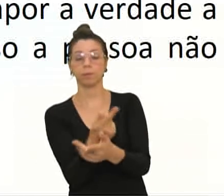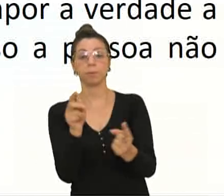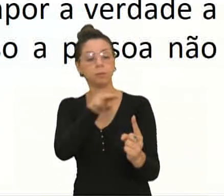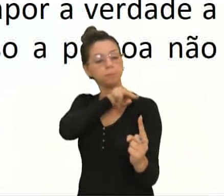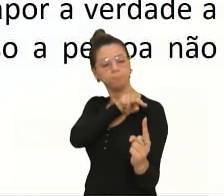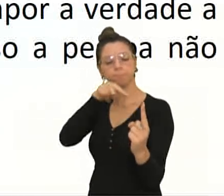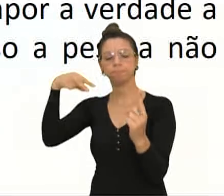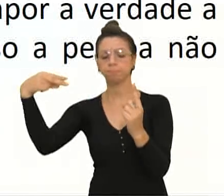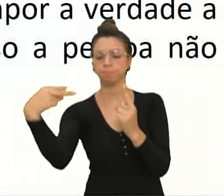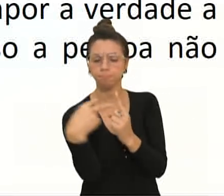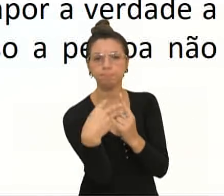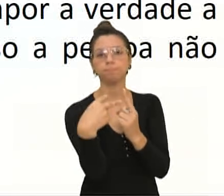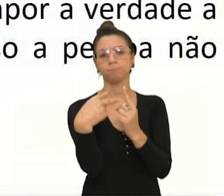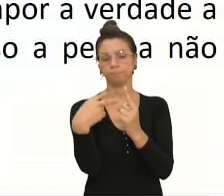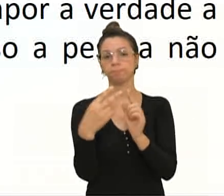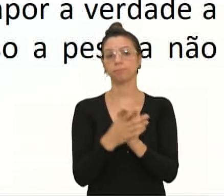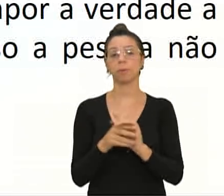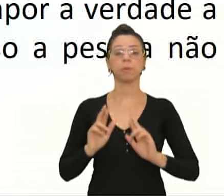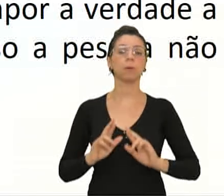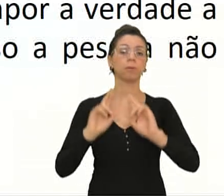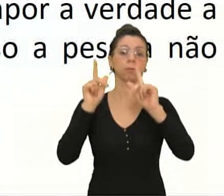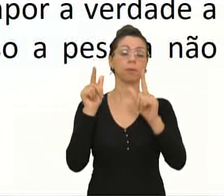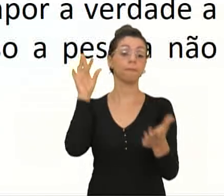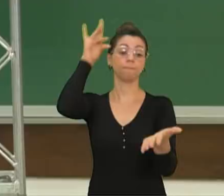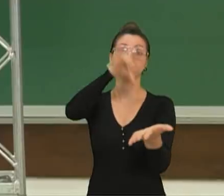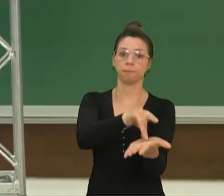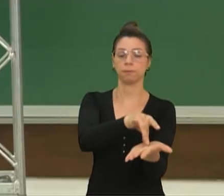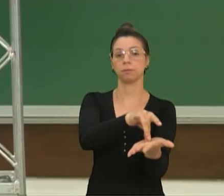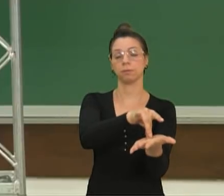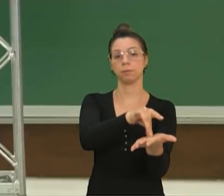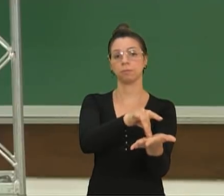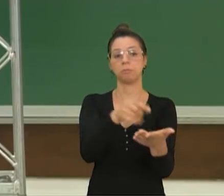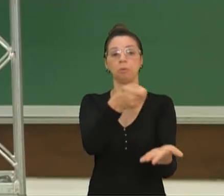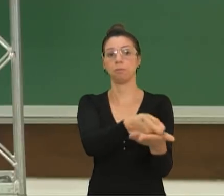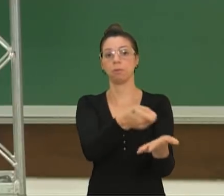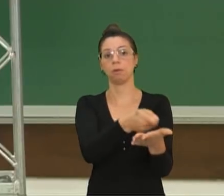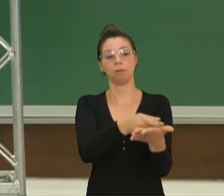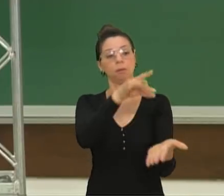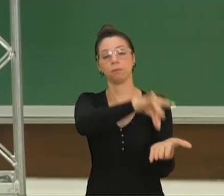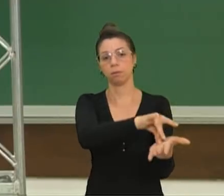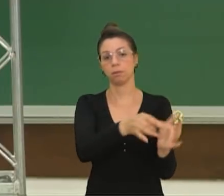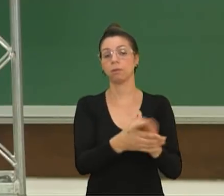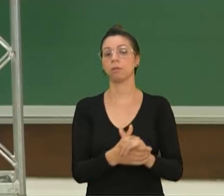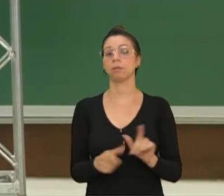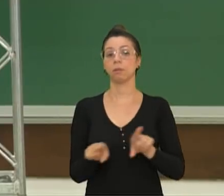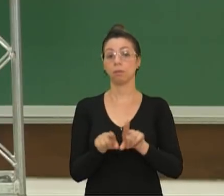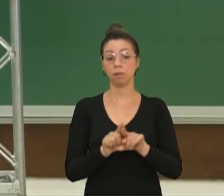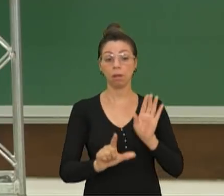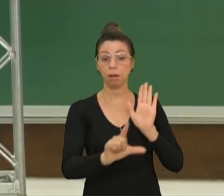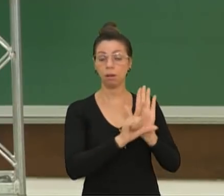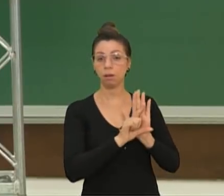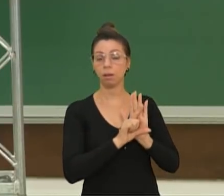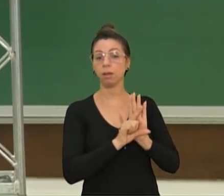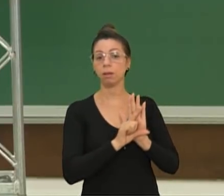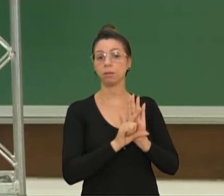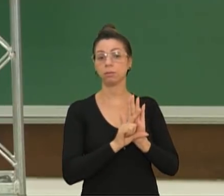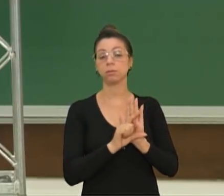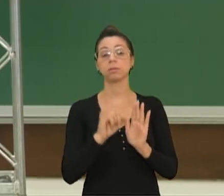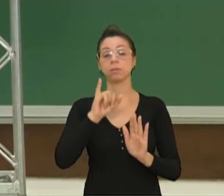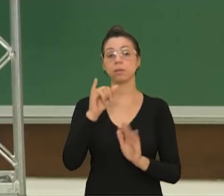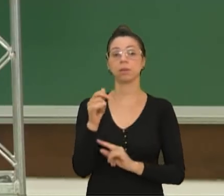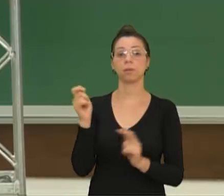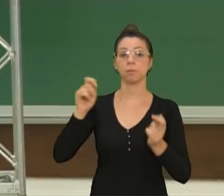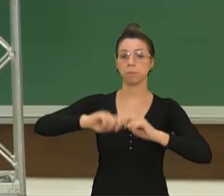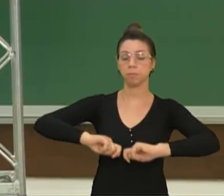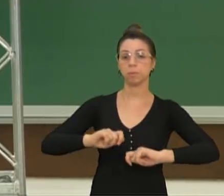Não temos como determinar ou impor a verdade a ninguém. Existe uma lei de merecimento. Caso a pessoa